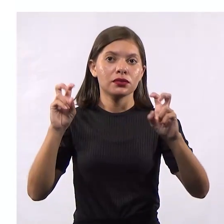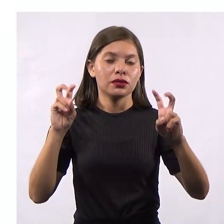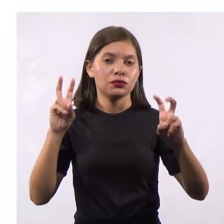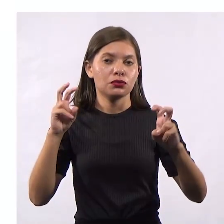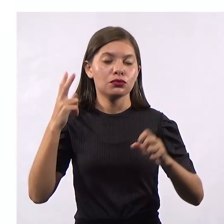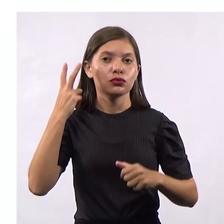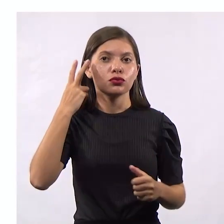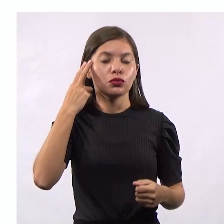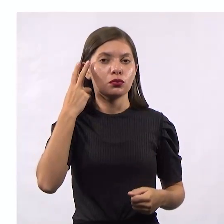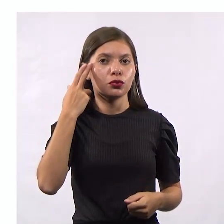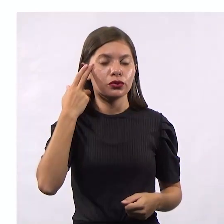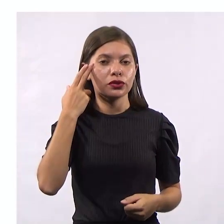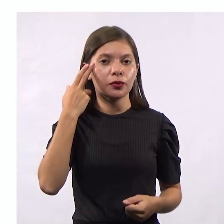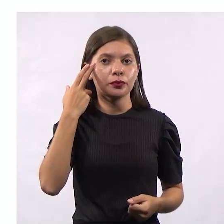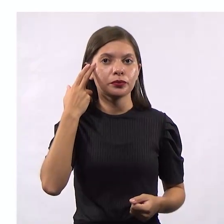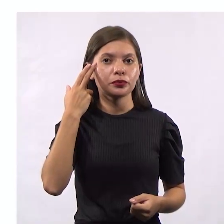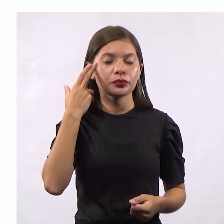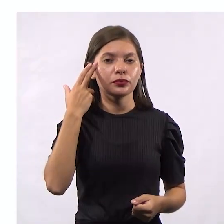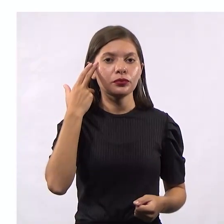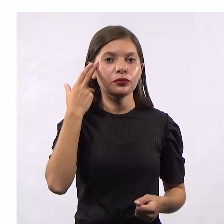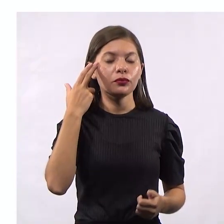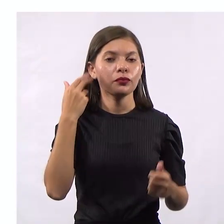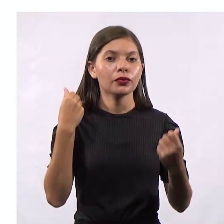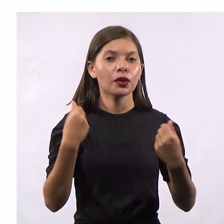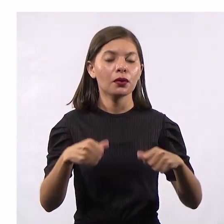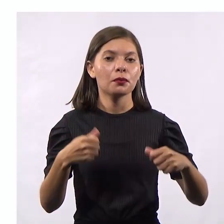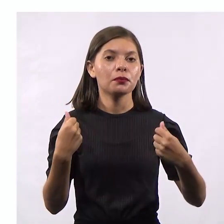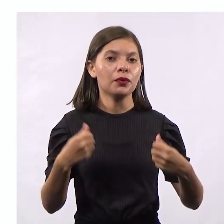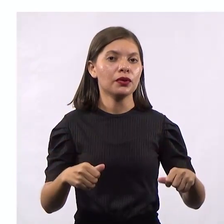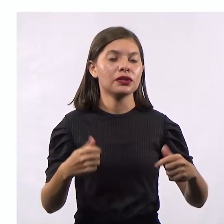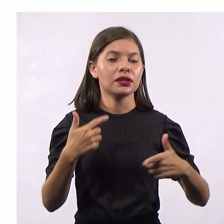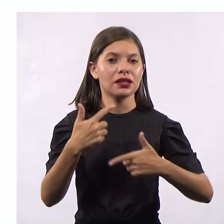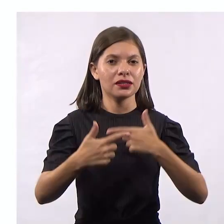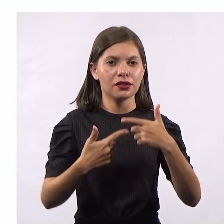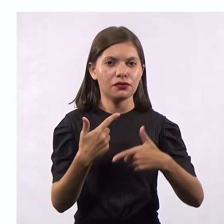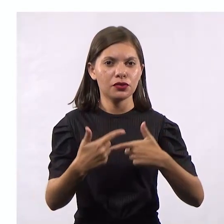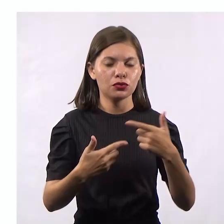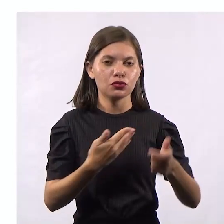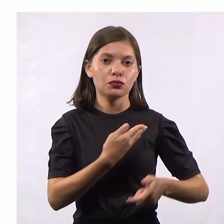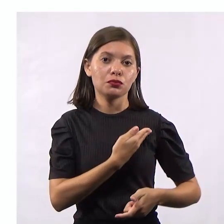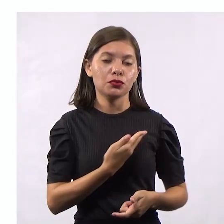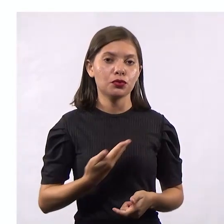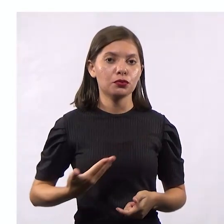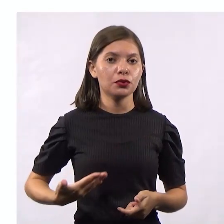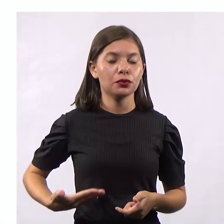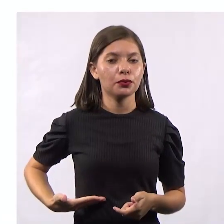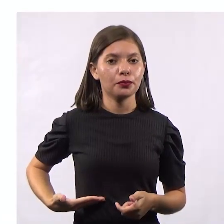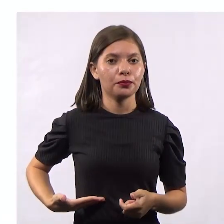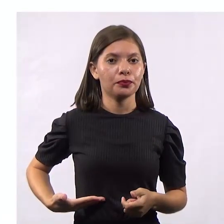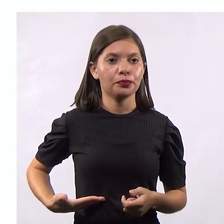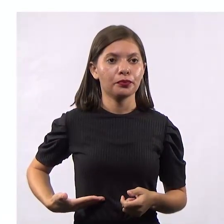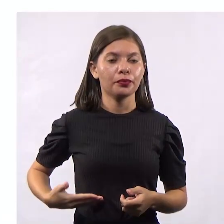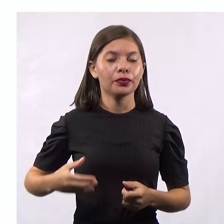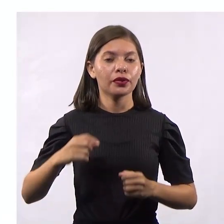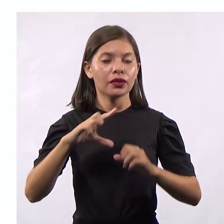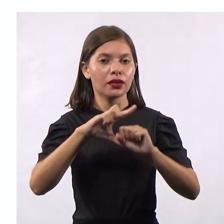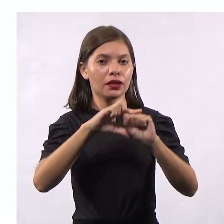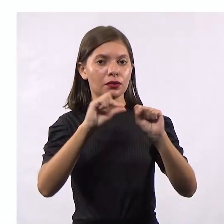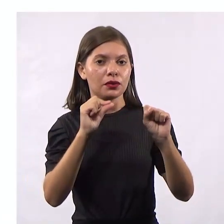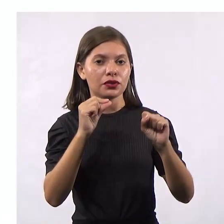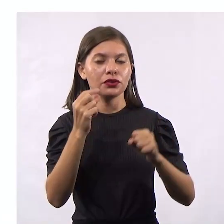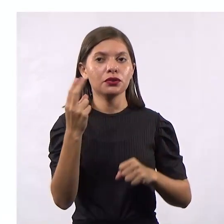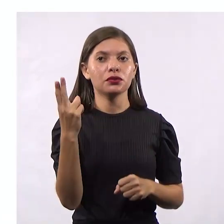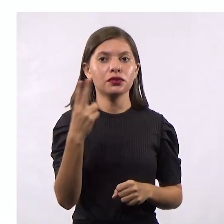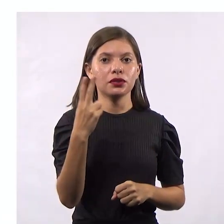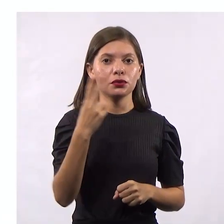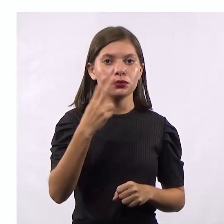gente vai tratar das concessões comuns, que podem ser concessão de serviços públicos propriamente dita, tá? Que